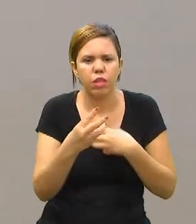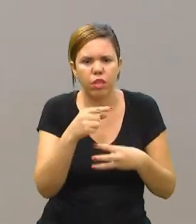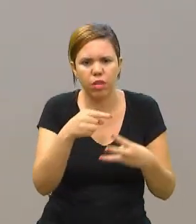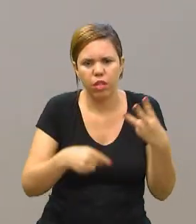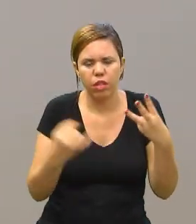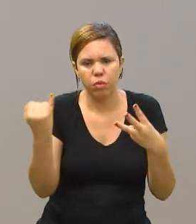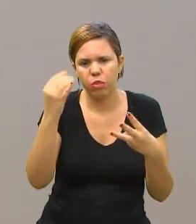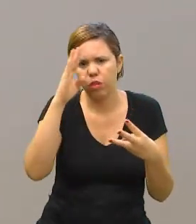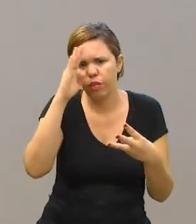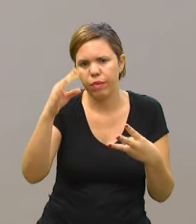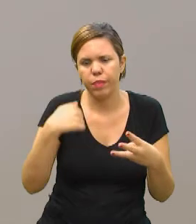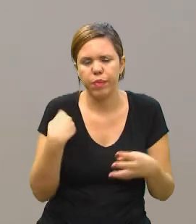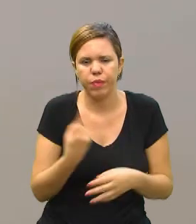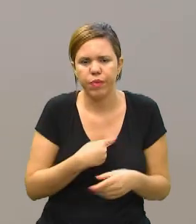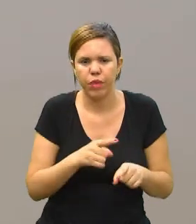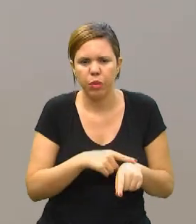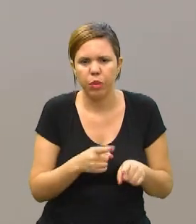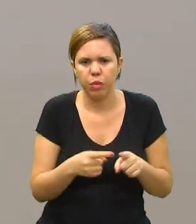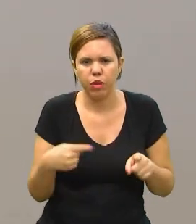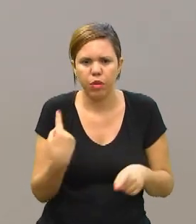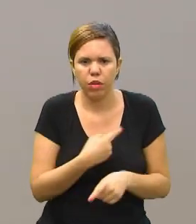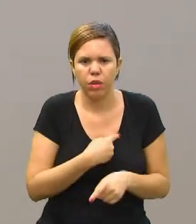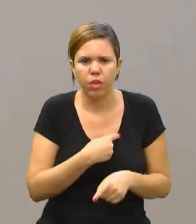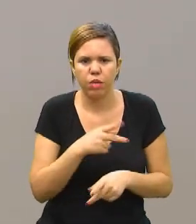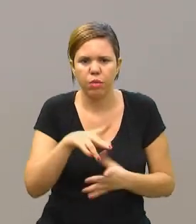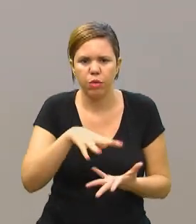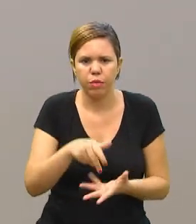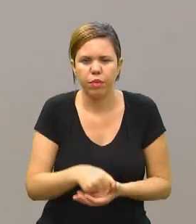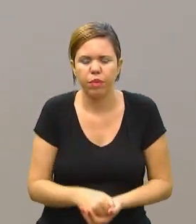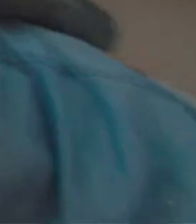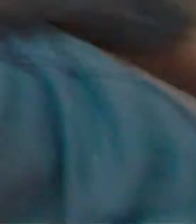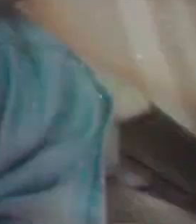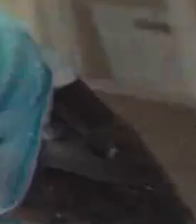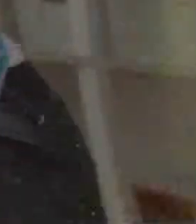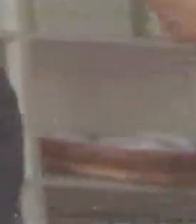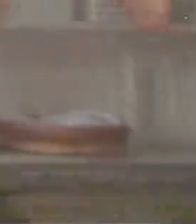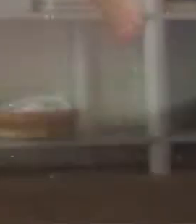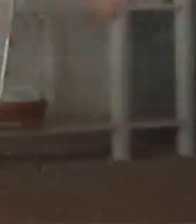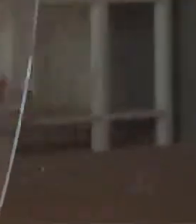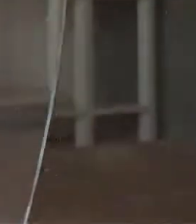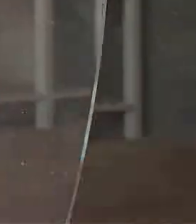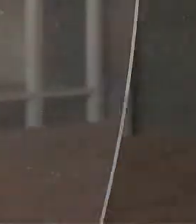empatia. Acho que são os três itens fundamentais para esse momento, por nós mesmos e pelo mundo.